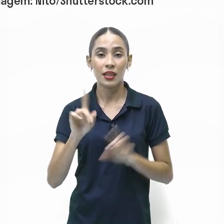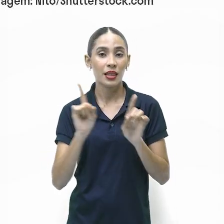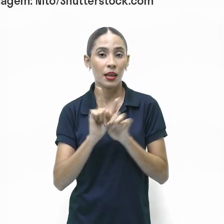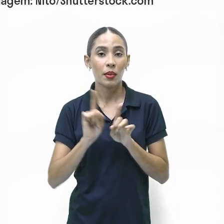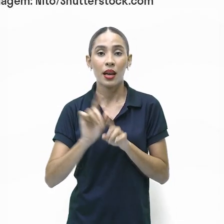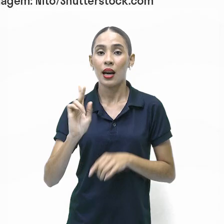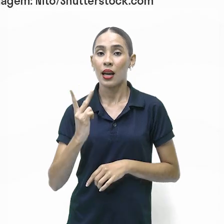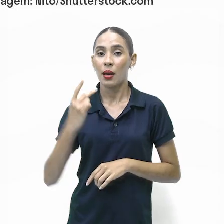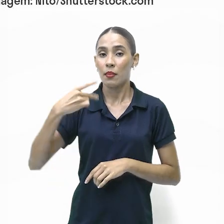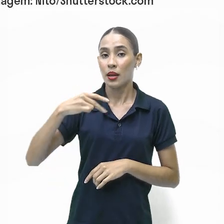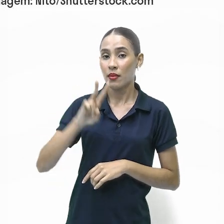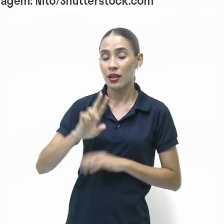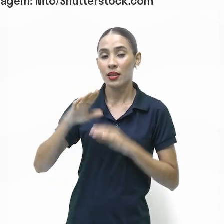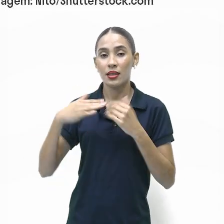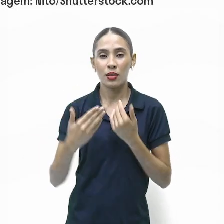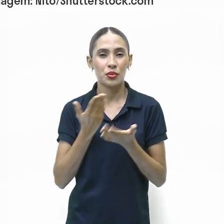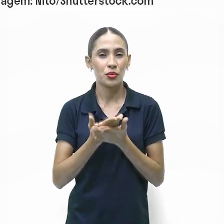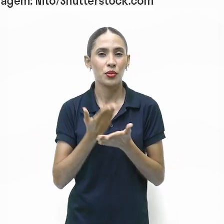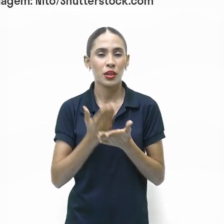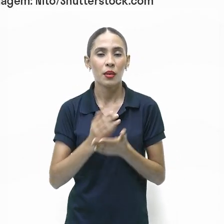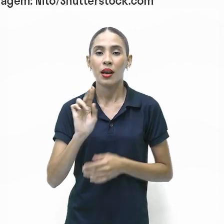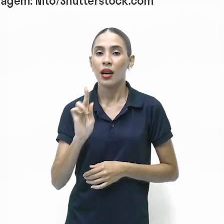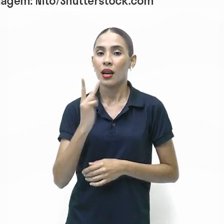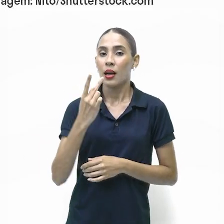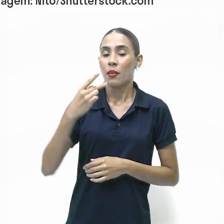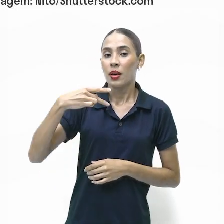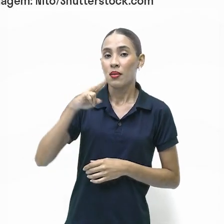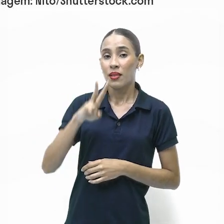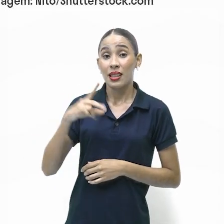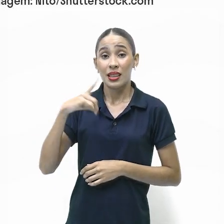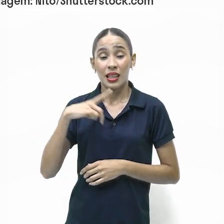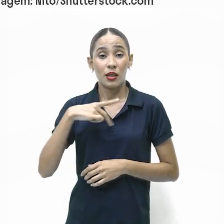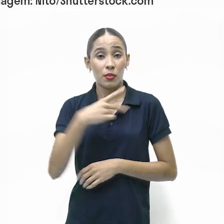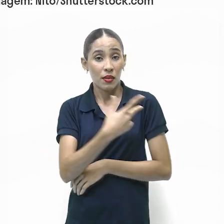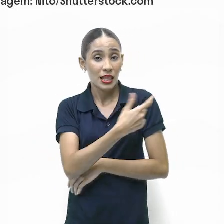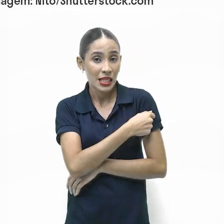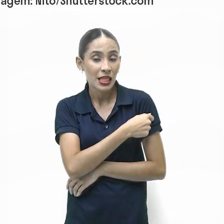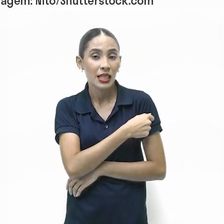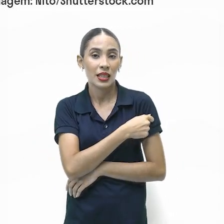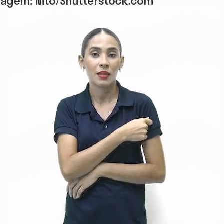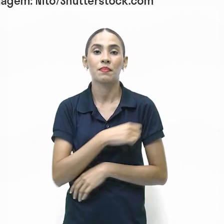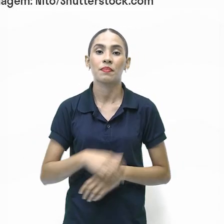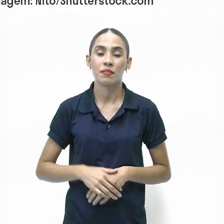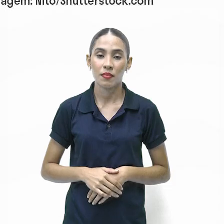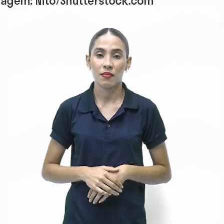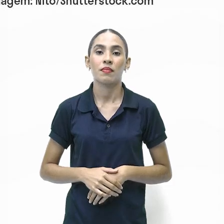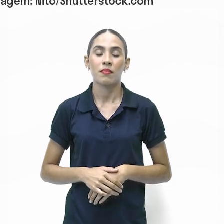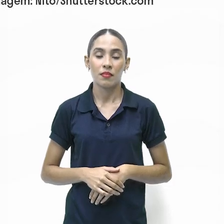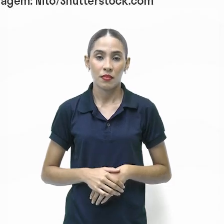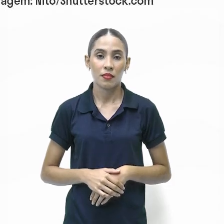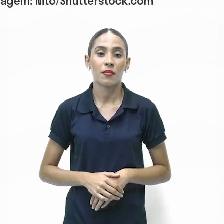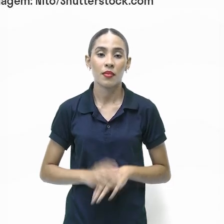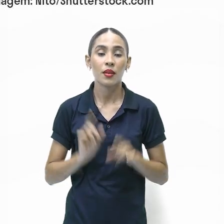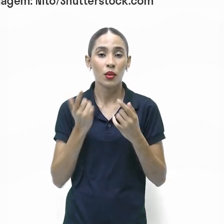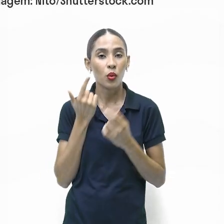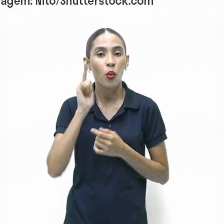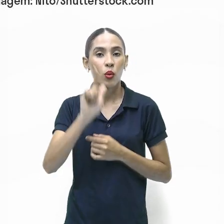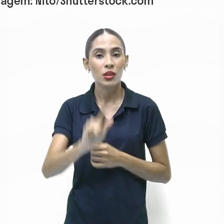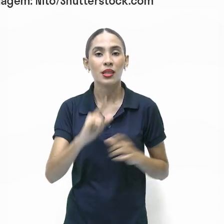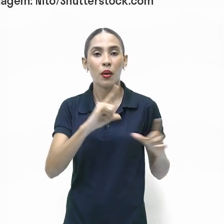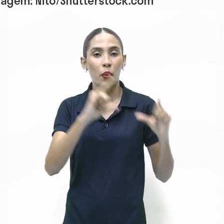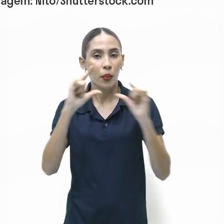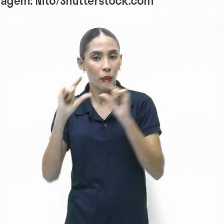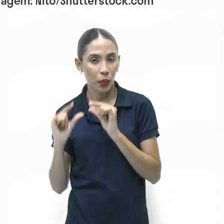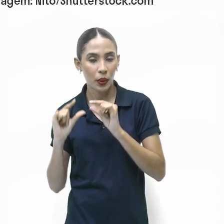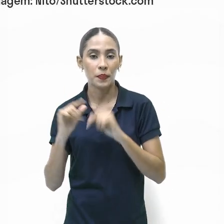HPV agora, né? A gente viu que no caso do HPV existe uma vacinação, né? Uma campanha ali de vacinação para tentar diminuir